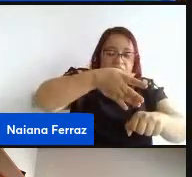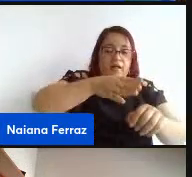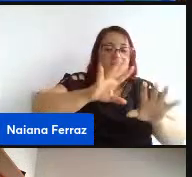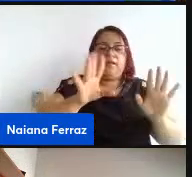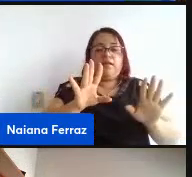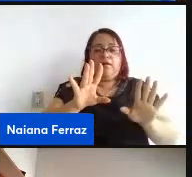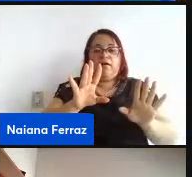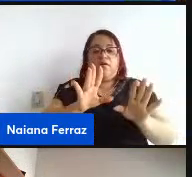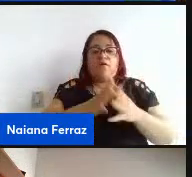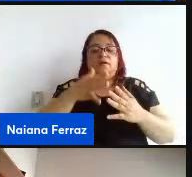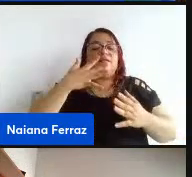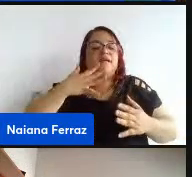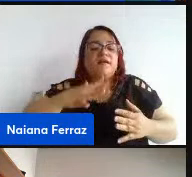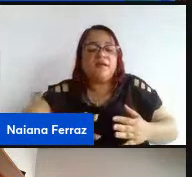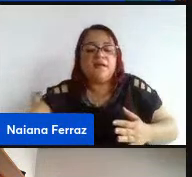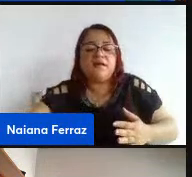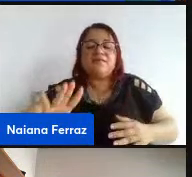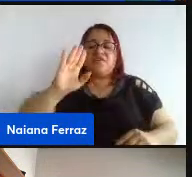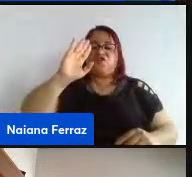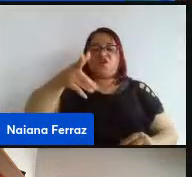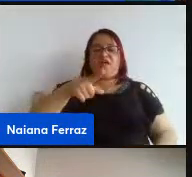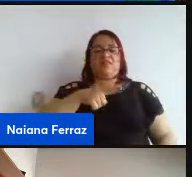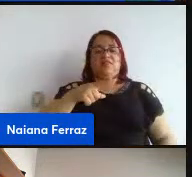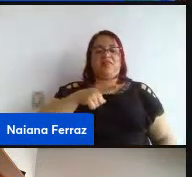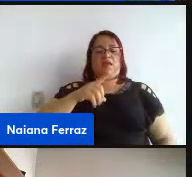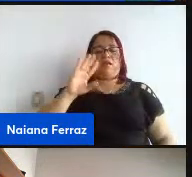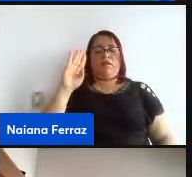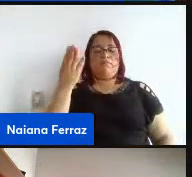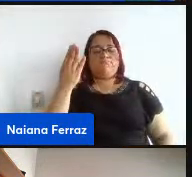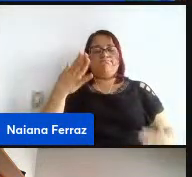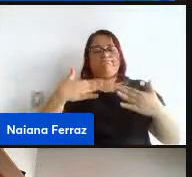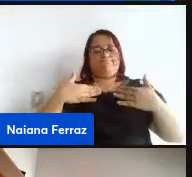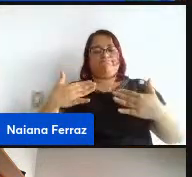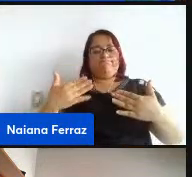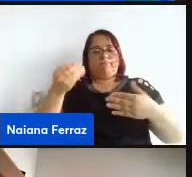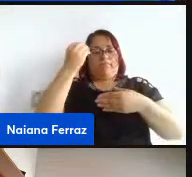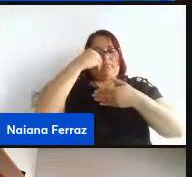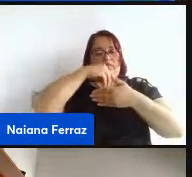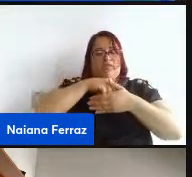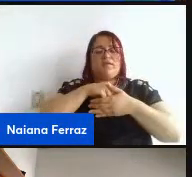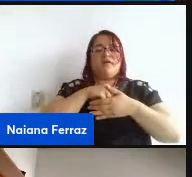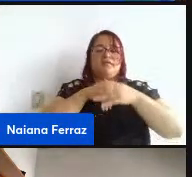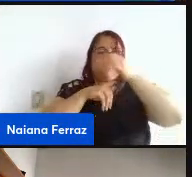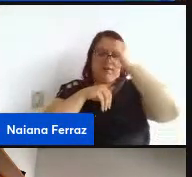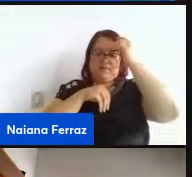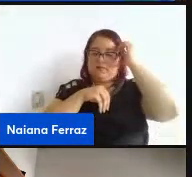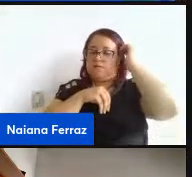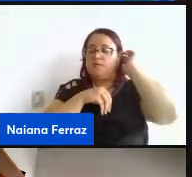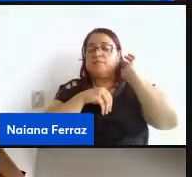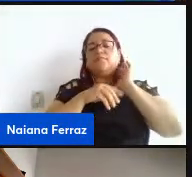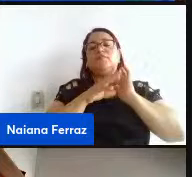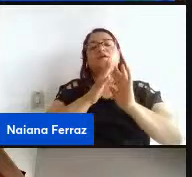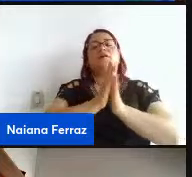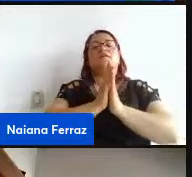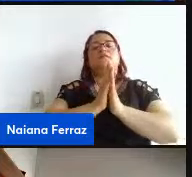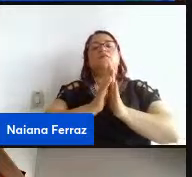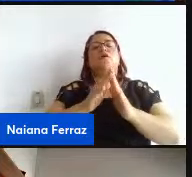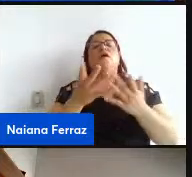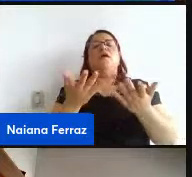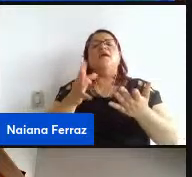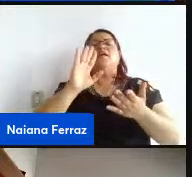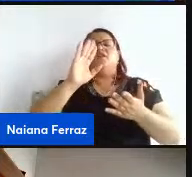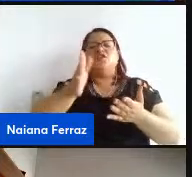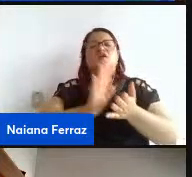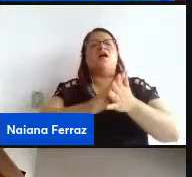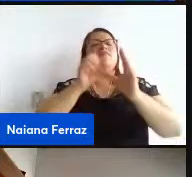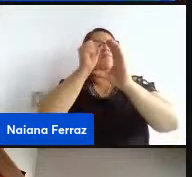de constituição biológica no momento da alfabetização, o que vem sendo muito bem caracterizado pelas disciplinas que eu citei, e nós